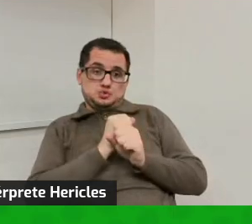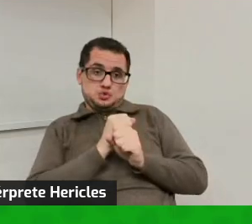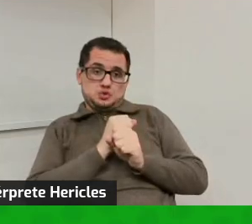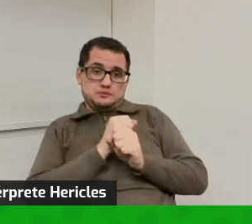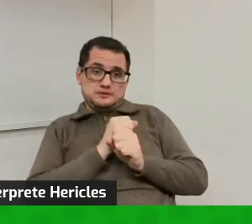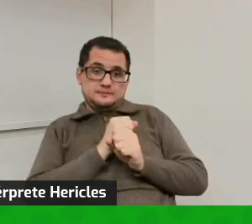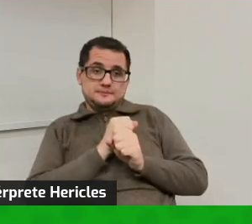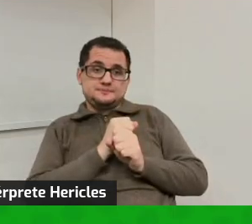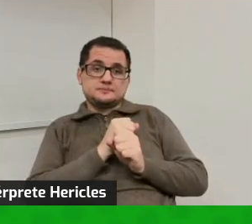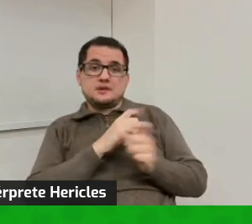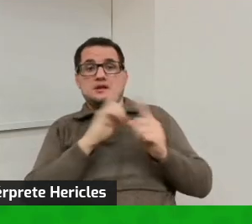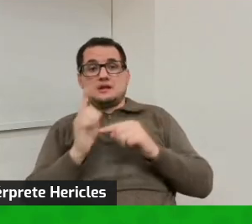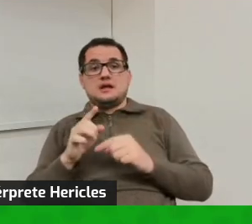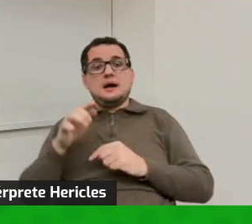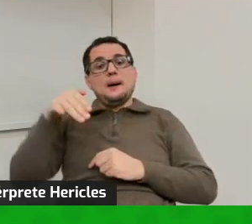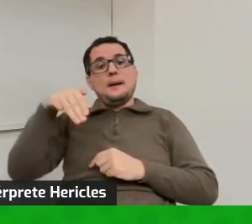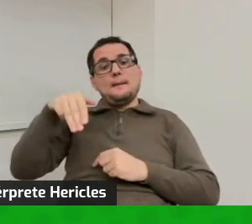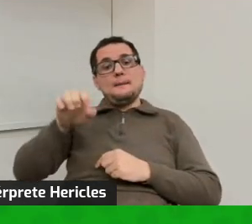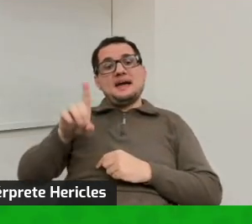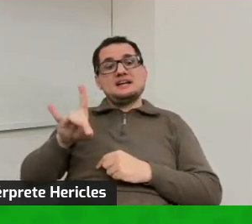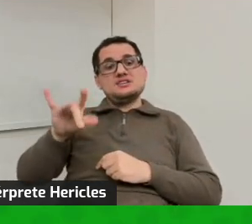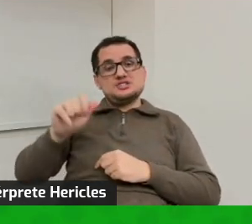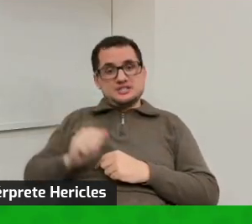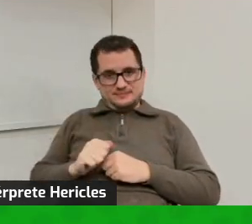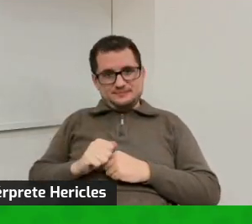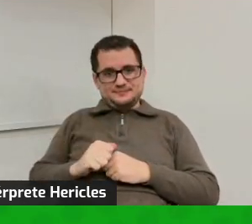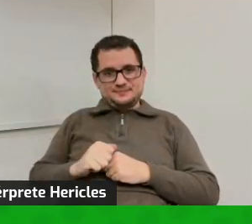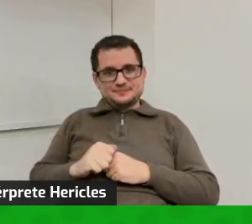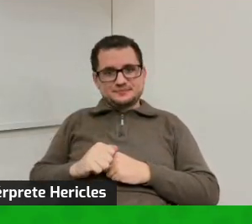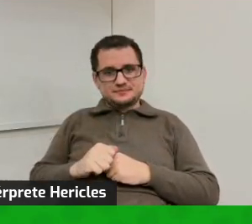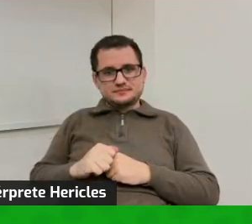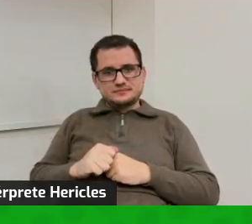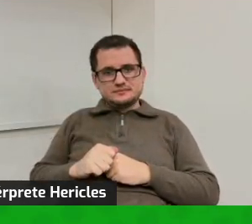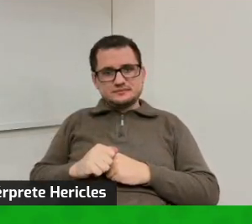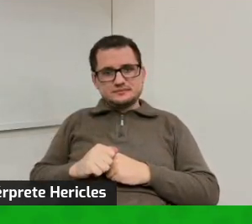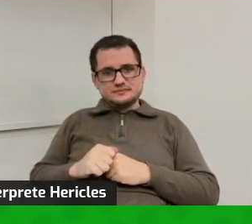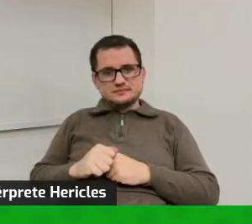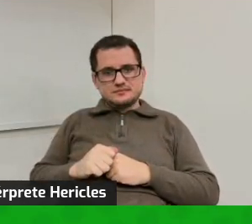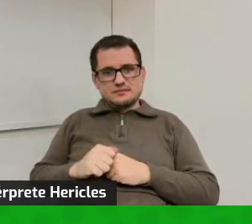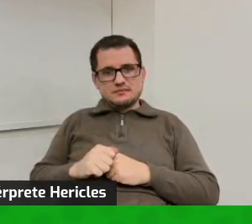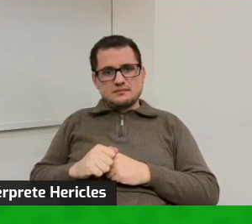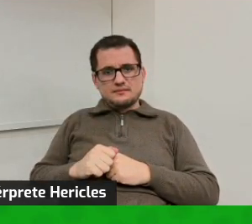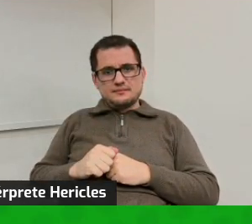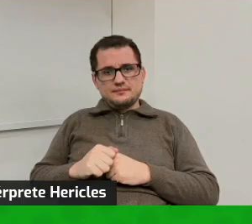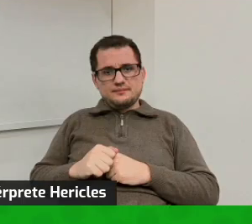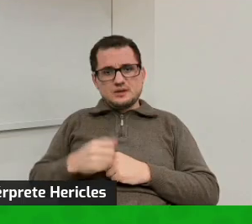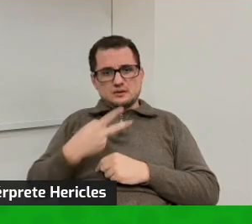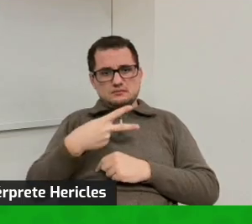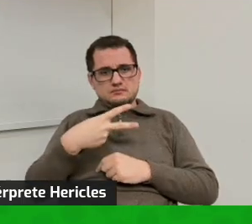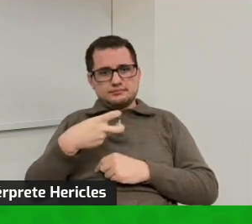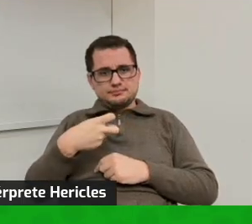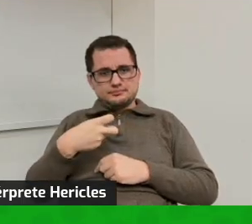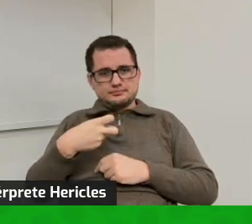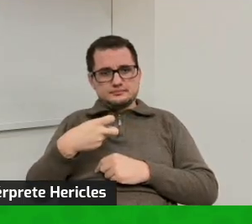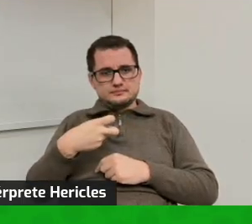Aqui eu vou ter a média. Então, igual.